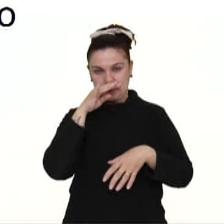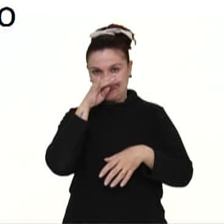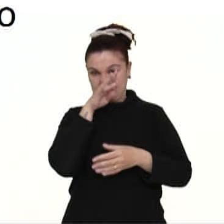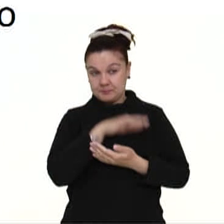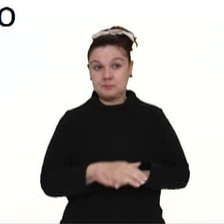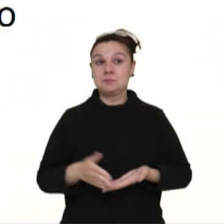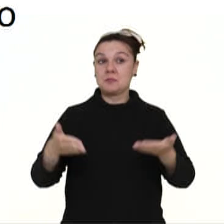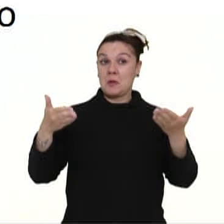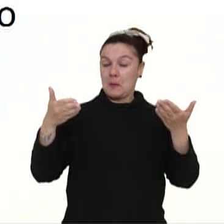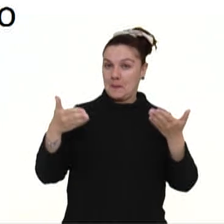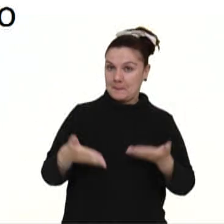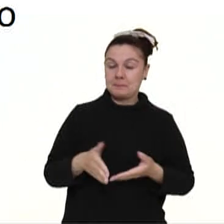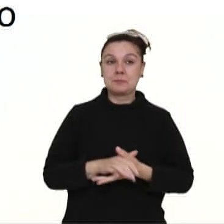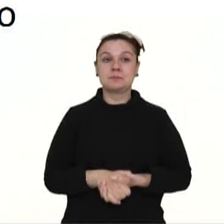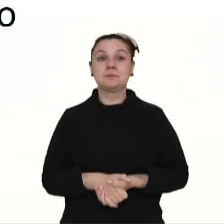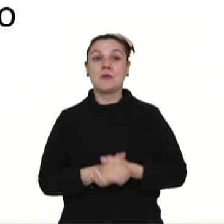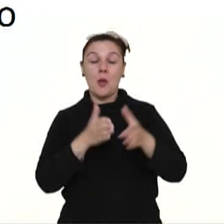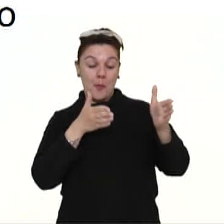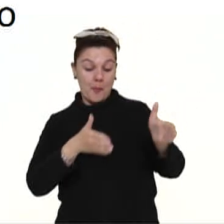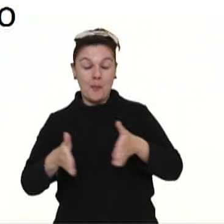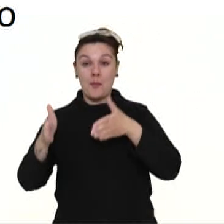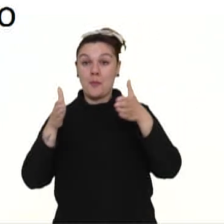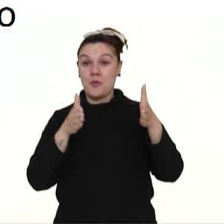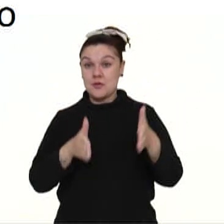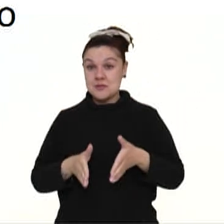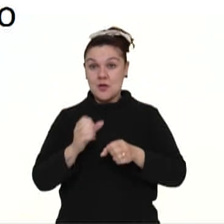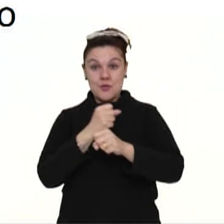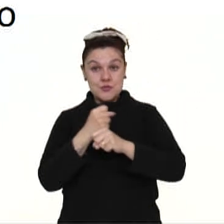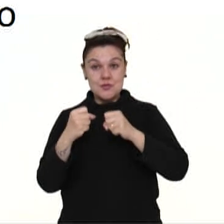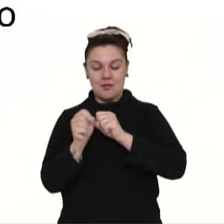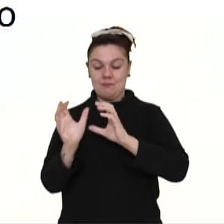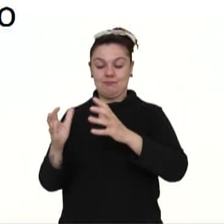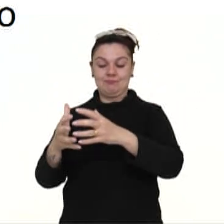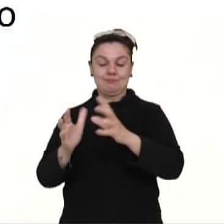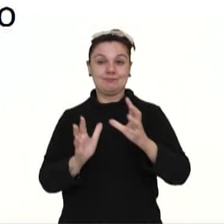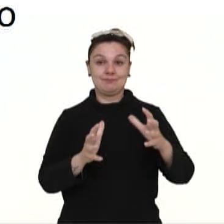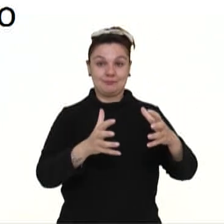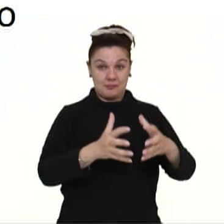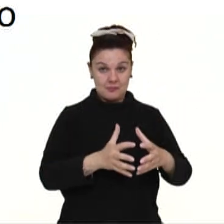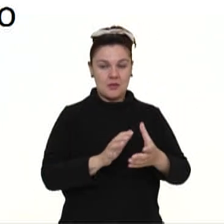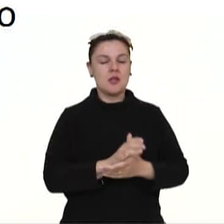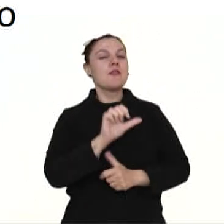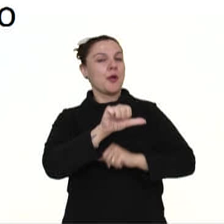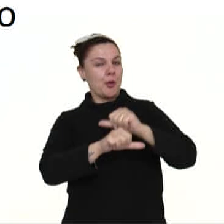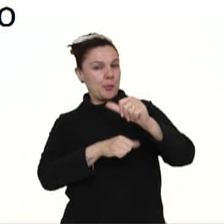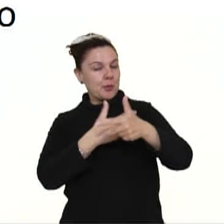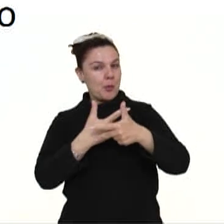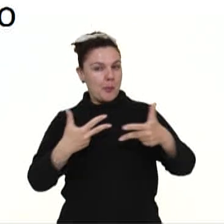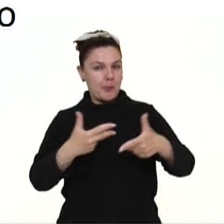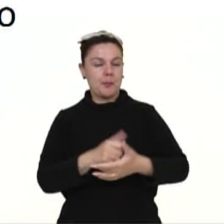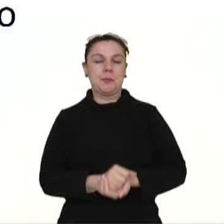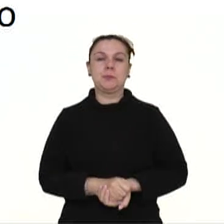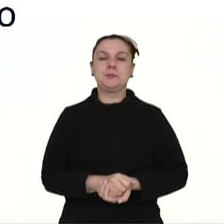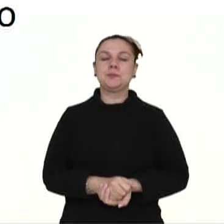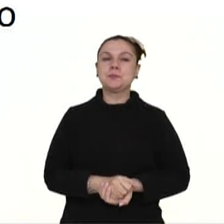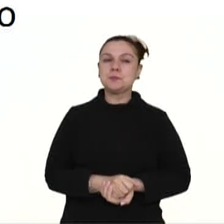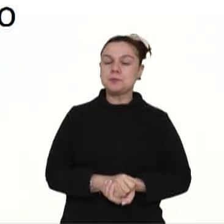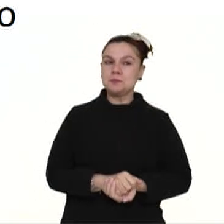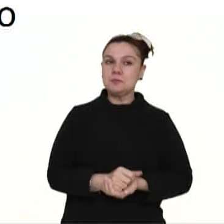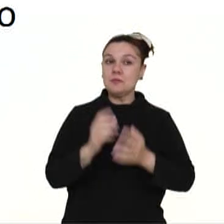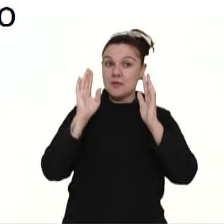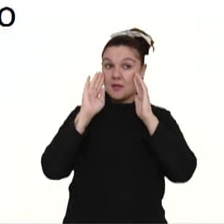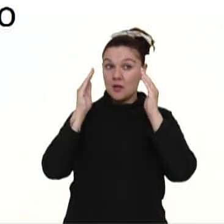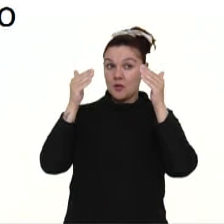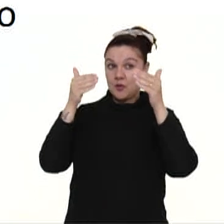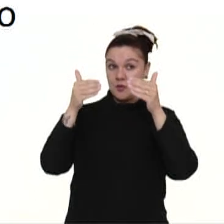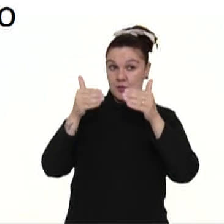E agora a gente vai entrar na produção nas sociedades tribais, que vocês vão ver que vai mudar um pouquinho. Mas eu queria focar aqui